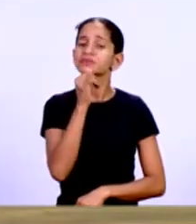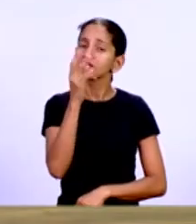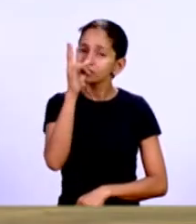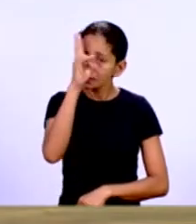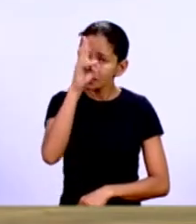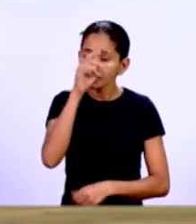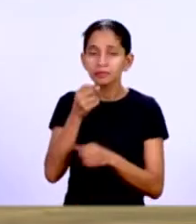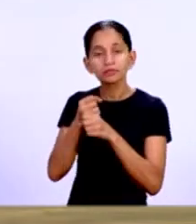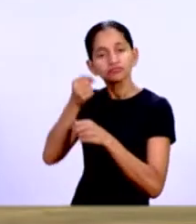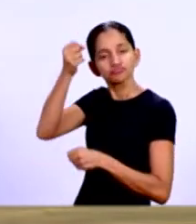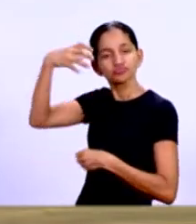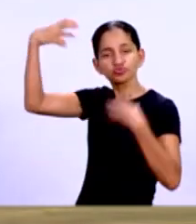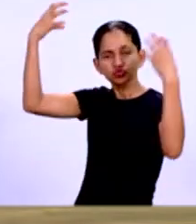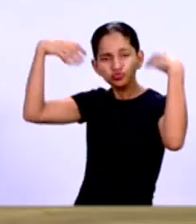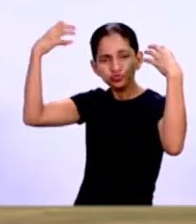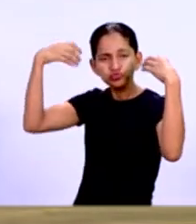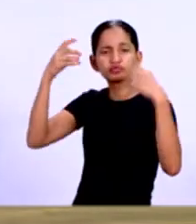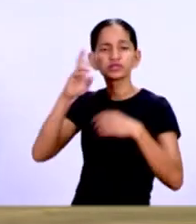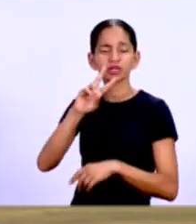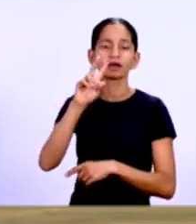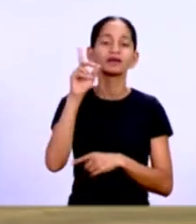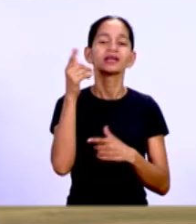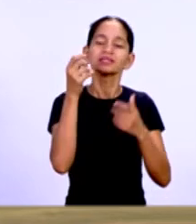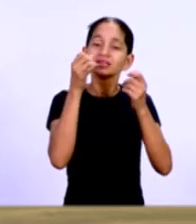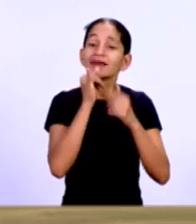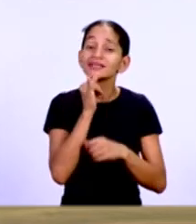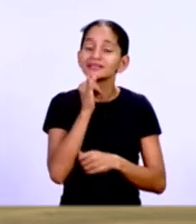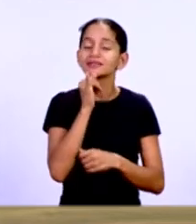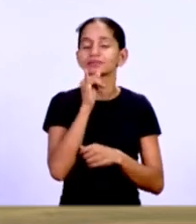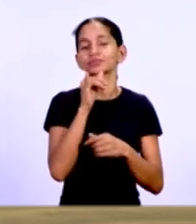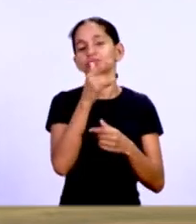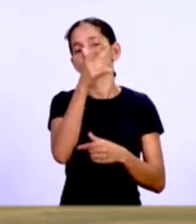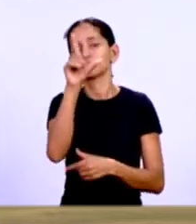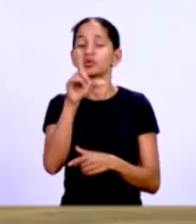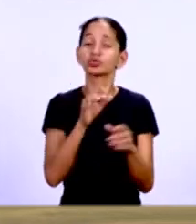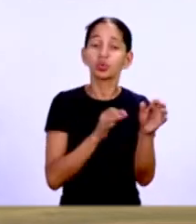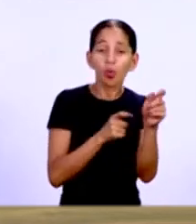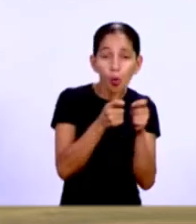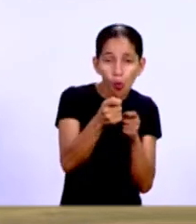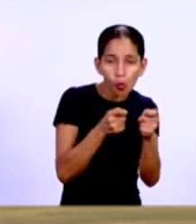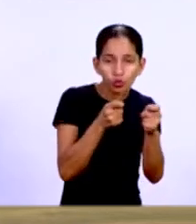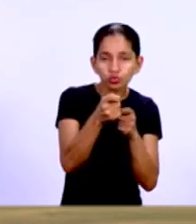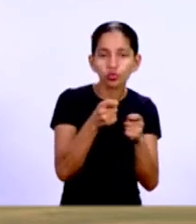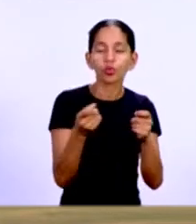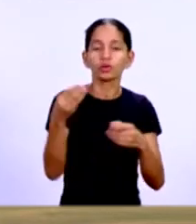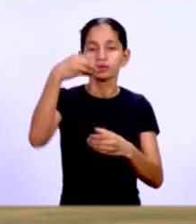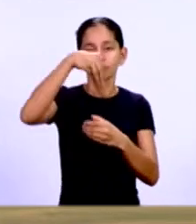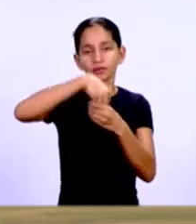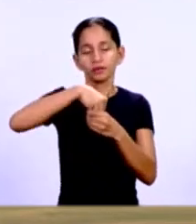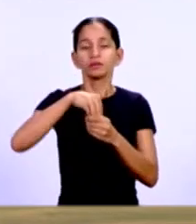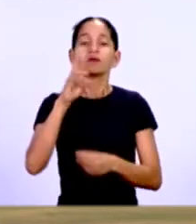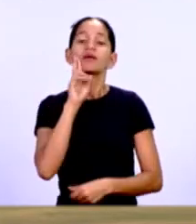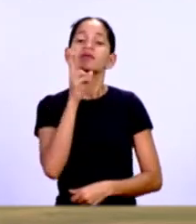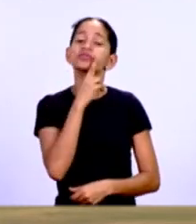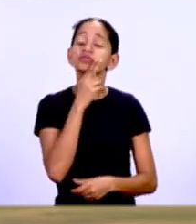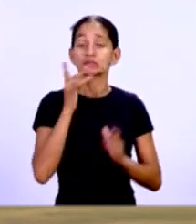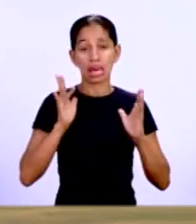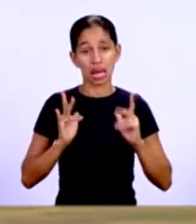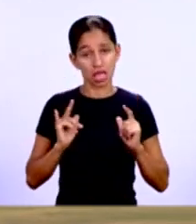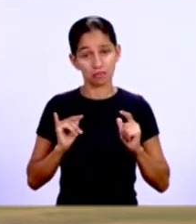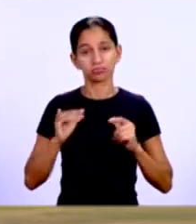do guarda-chuva, né, que você vai se proteger da chuva, ou as formas de controle ali no restaurante para melhorar a higiene da